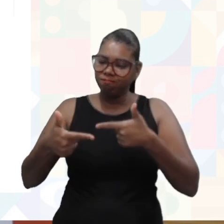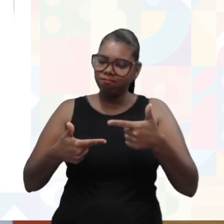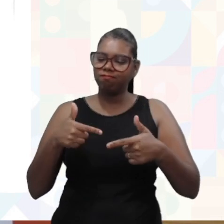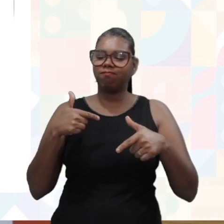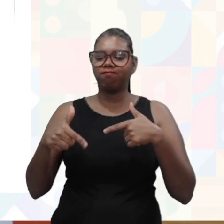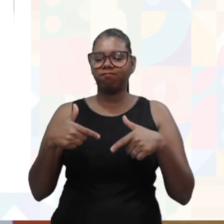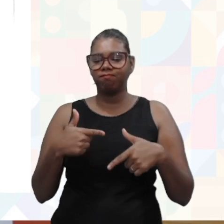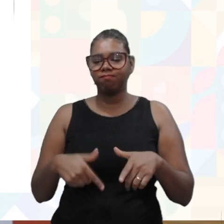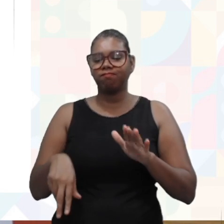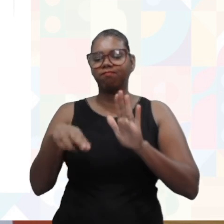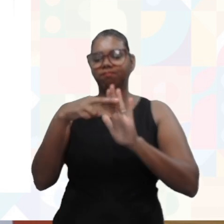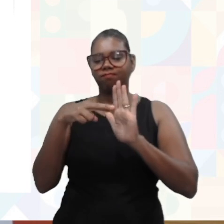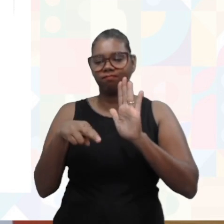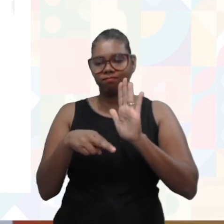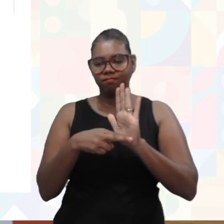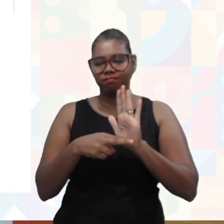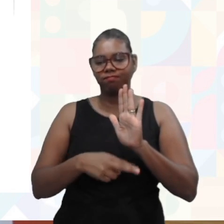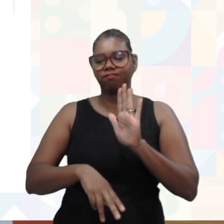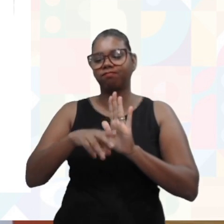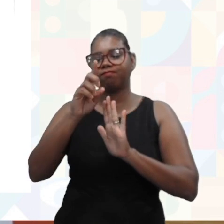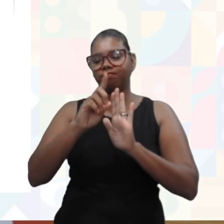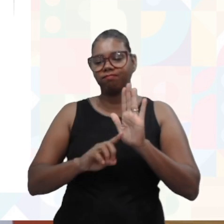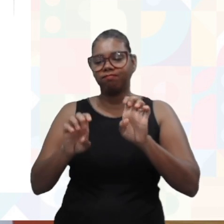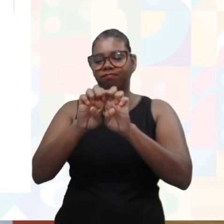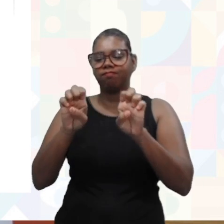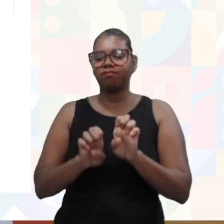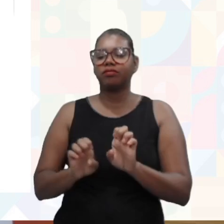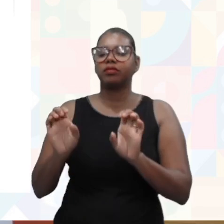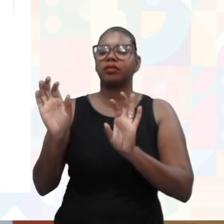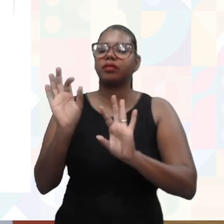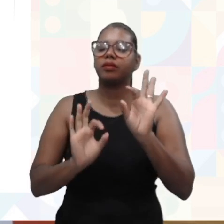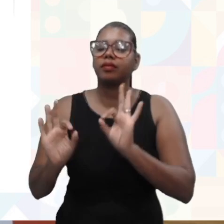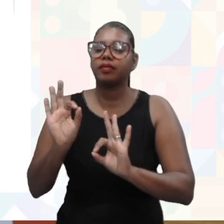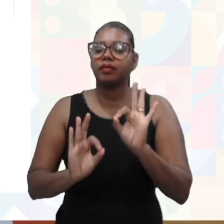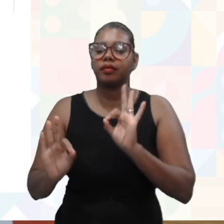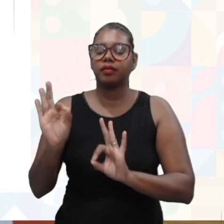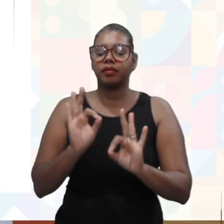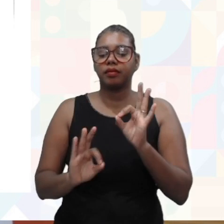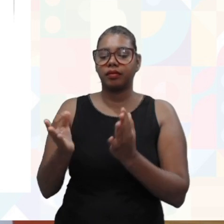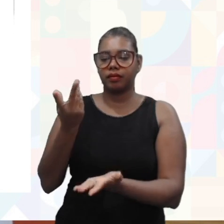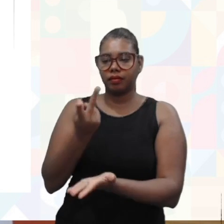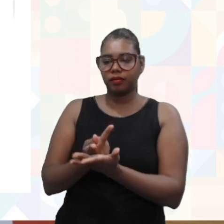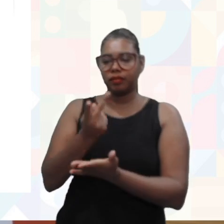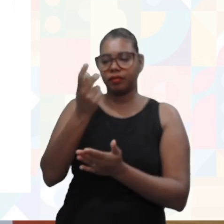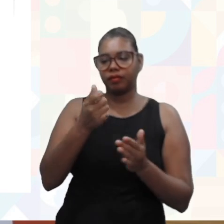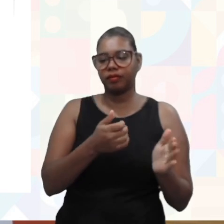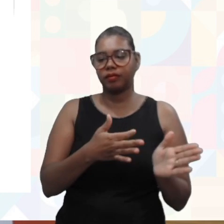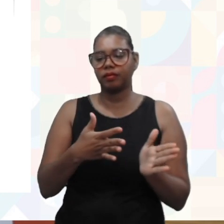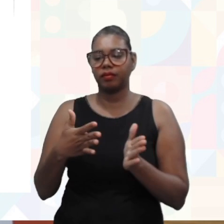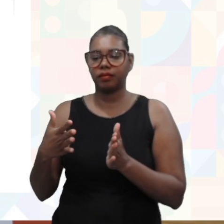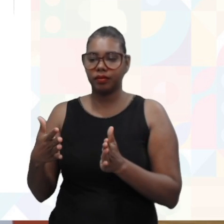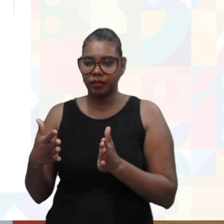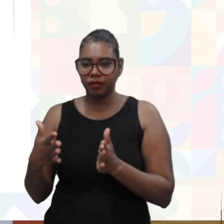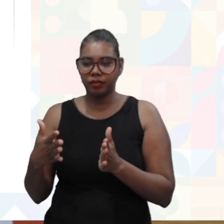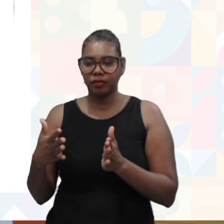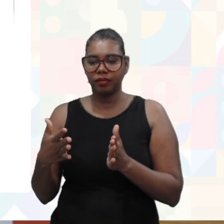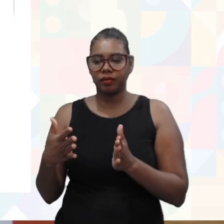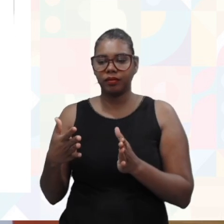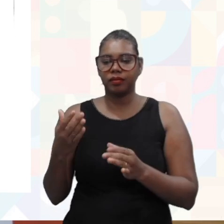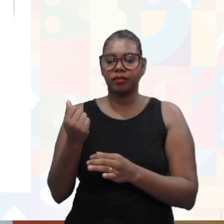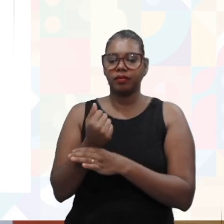conjunto de normas e diretrizes, a estrutura organizacional, as ações e procedimentos que